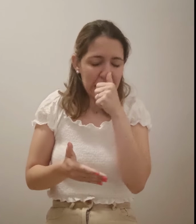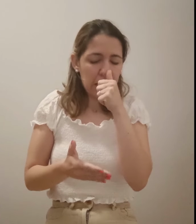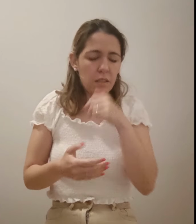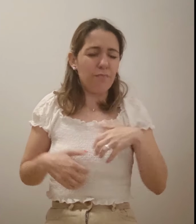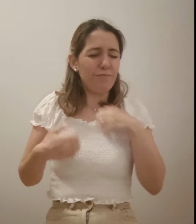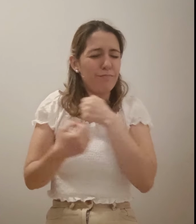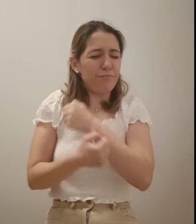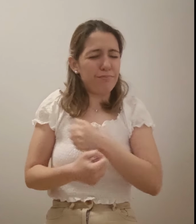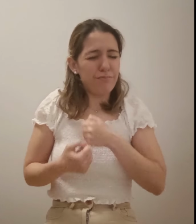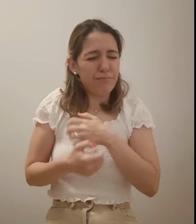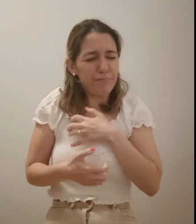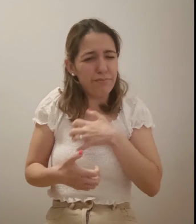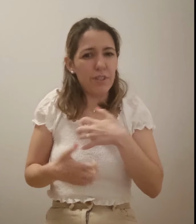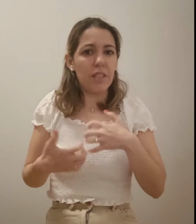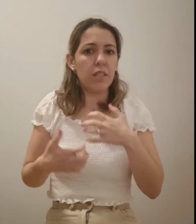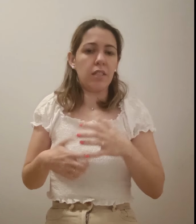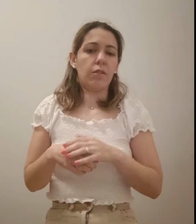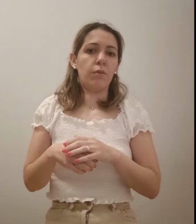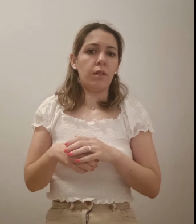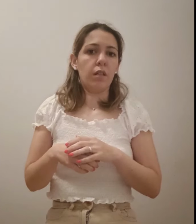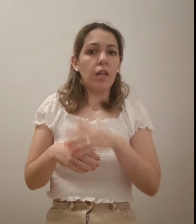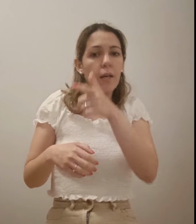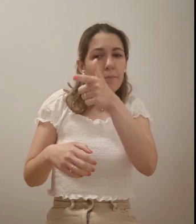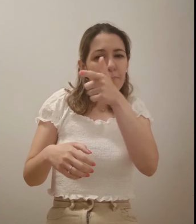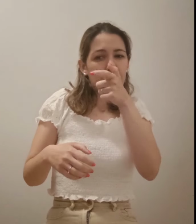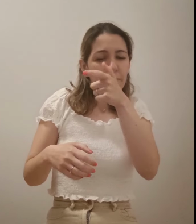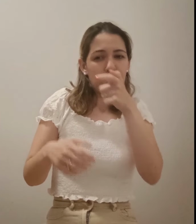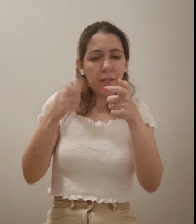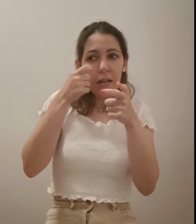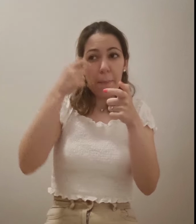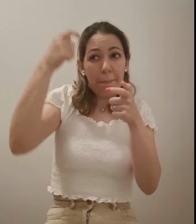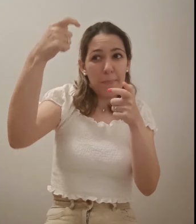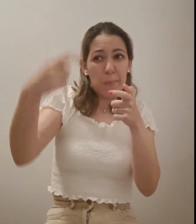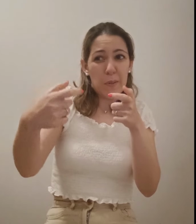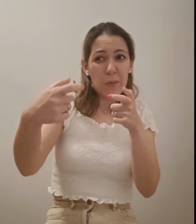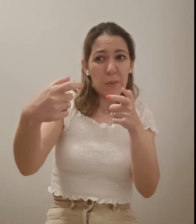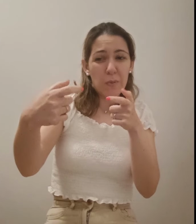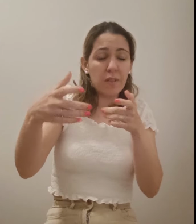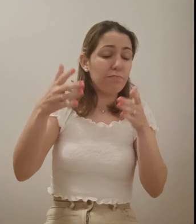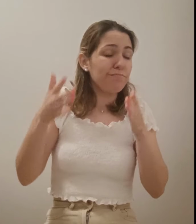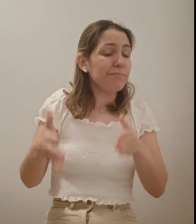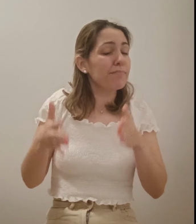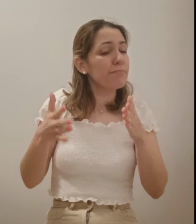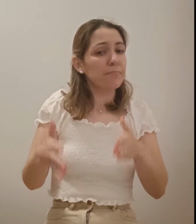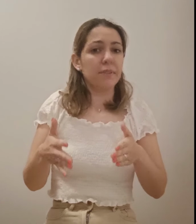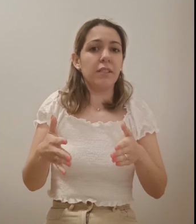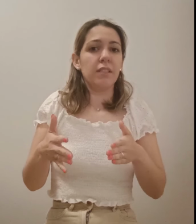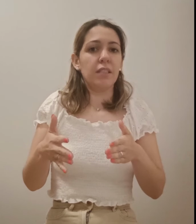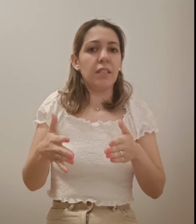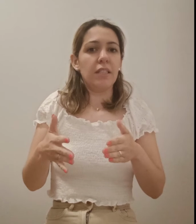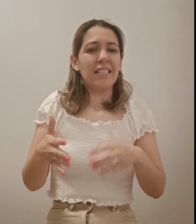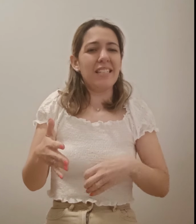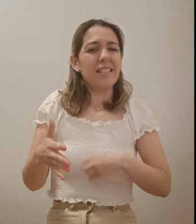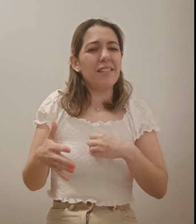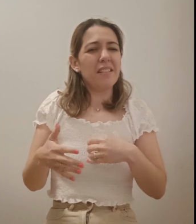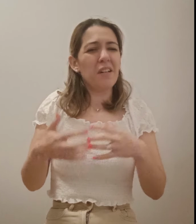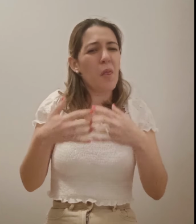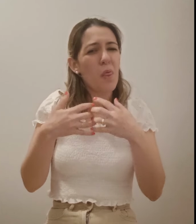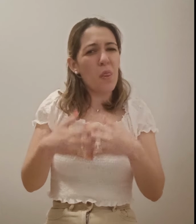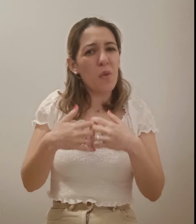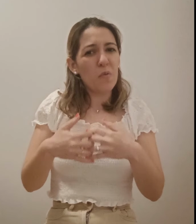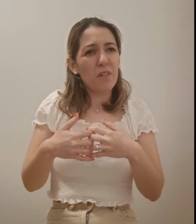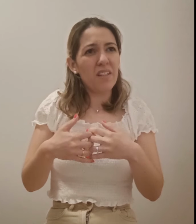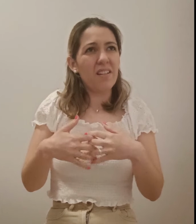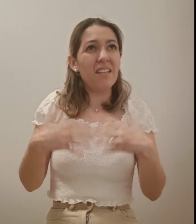seres que reconhecem como inocentes sem nada poder fazer para evitar a injustiça, sentindo nas mãos do atirador a dúvida sobre o sentido de tudo